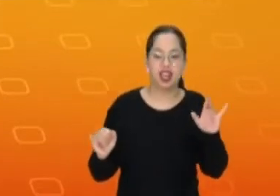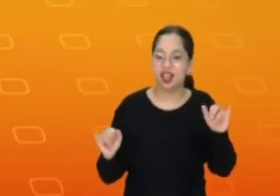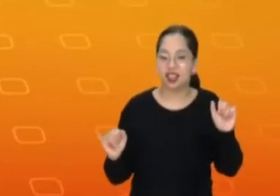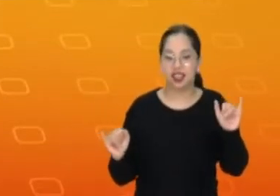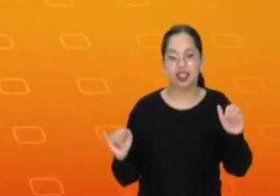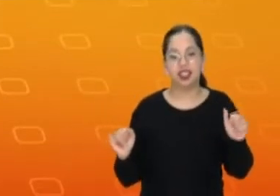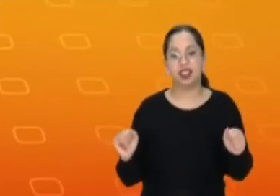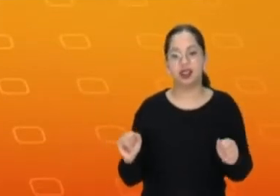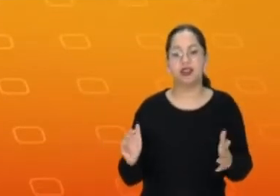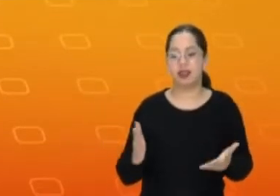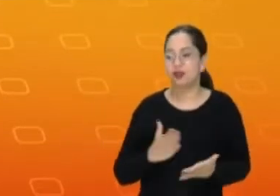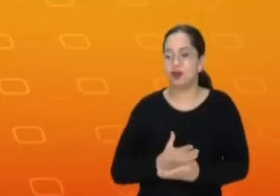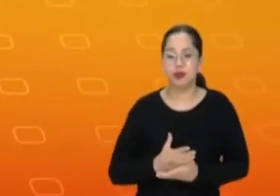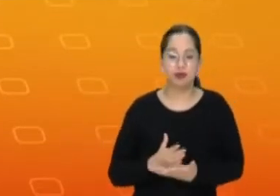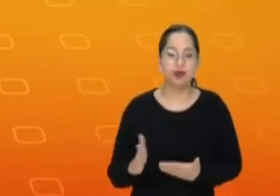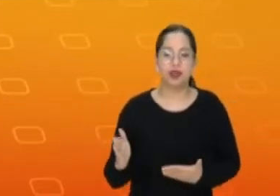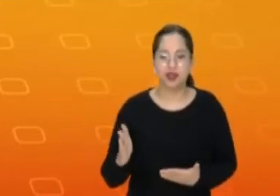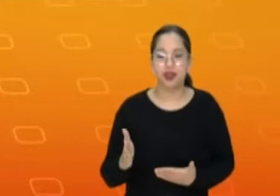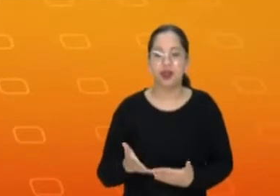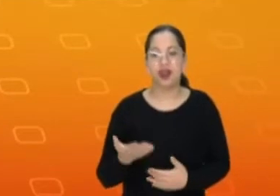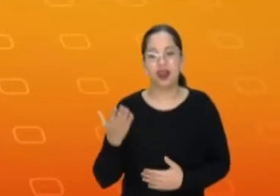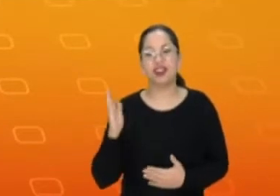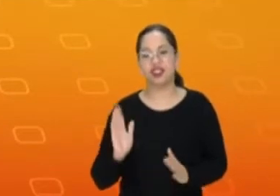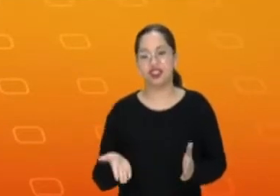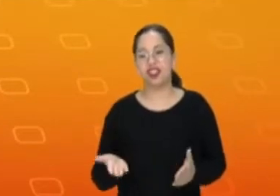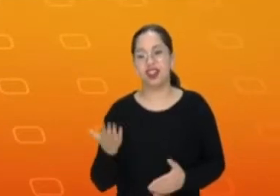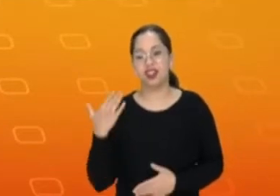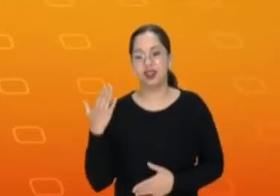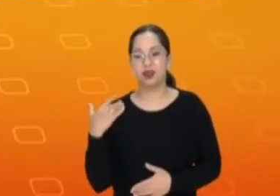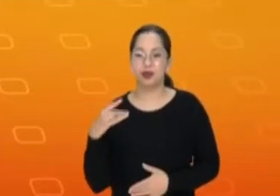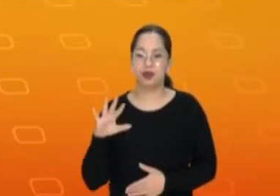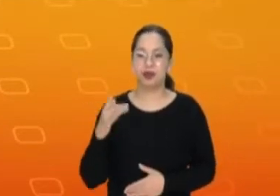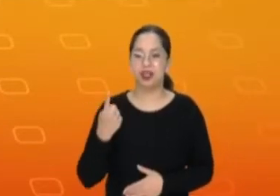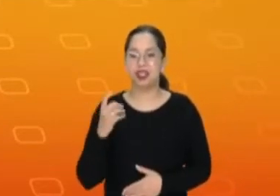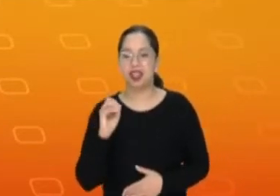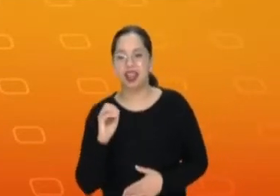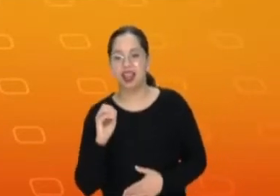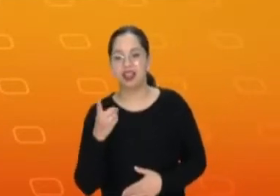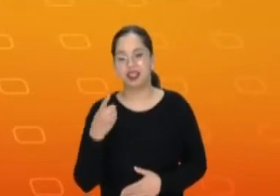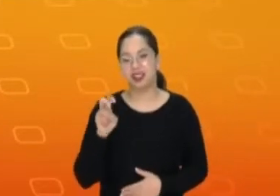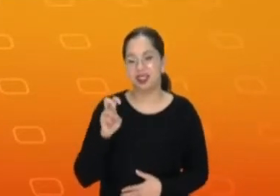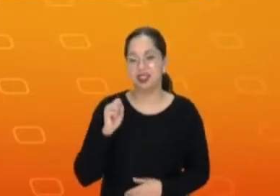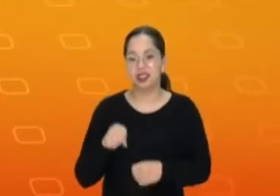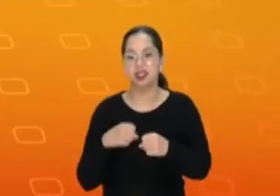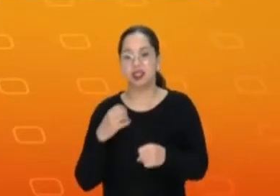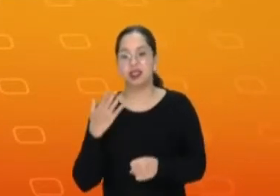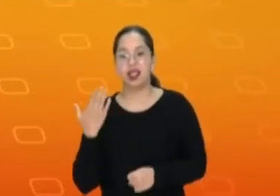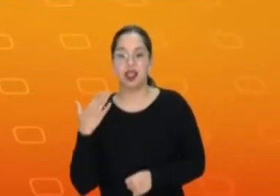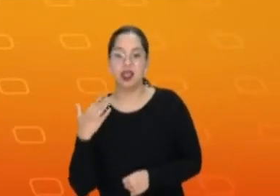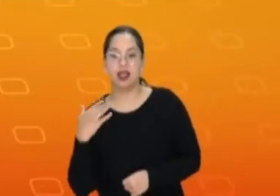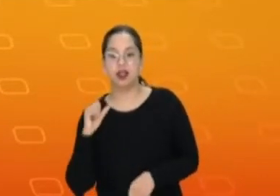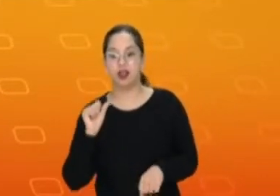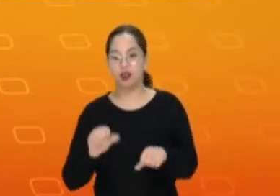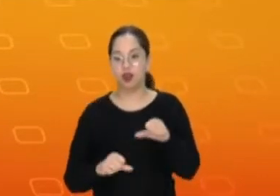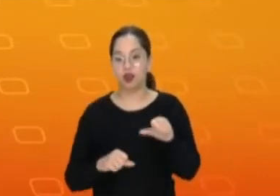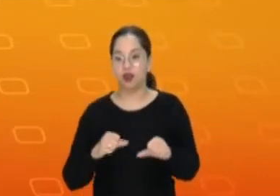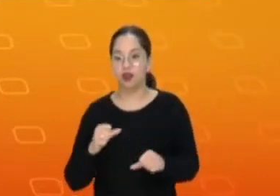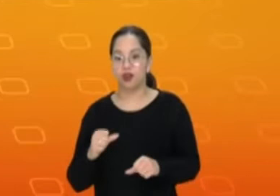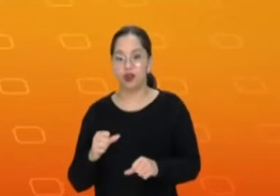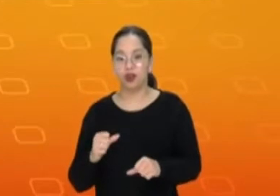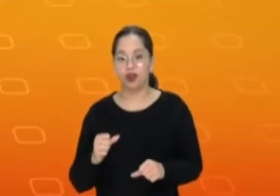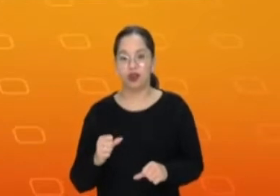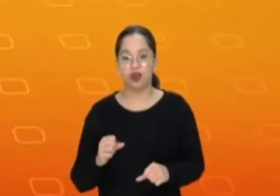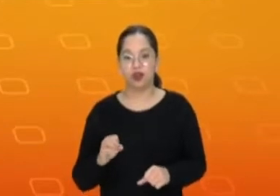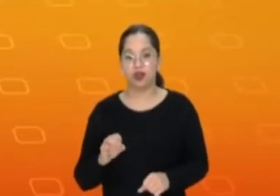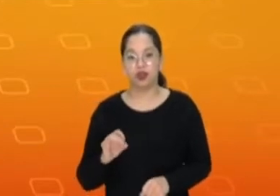atrás, vídeo servidores. Aí, vídeo servidores, 10, 15 anos para trás, já o você já via que o seu técnico já era um perfil muito mais